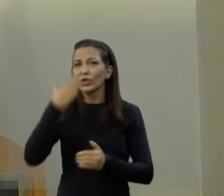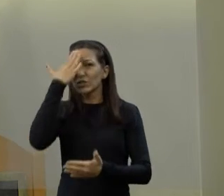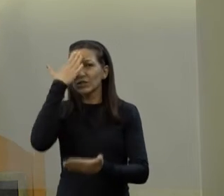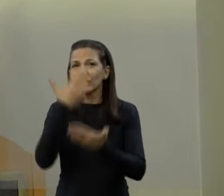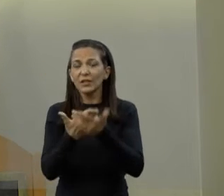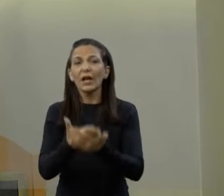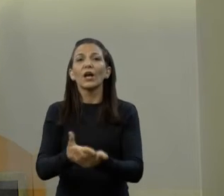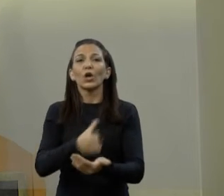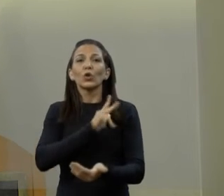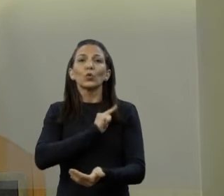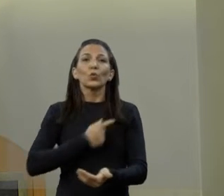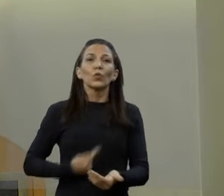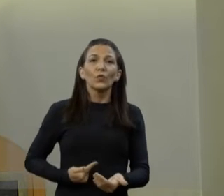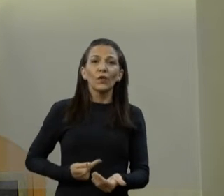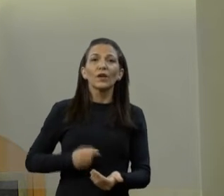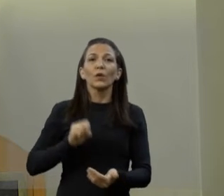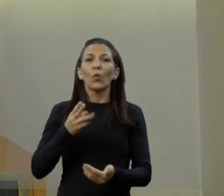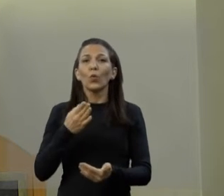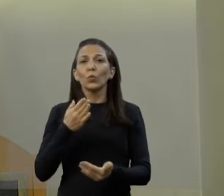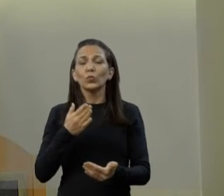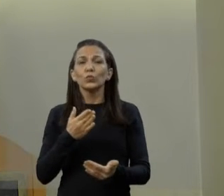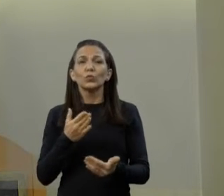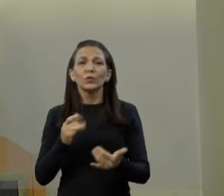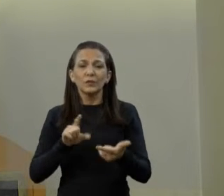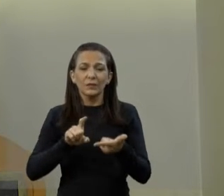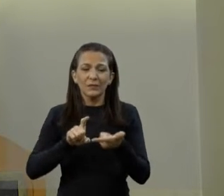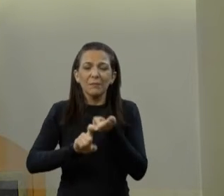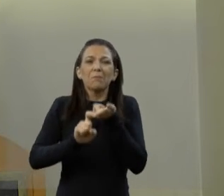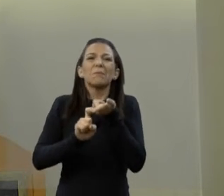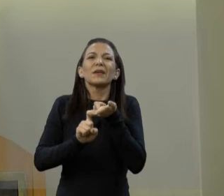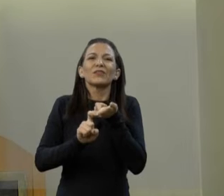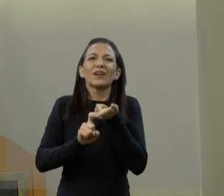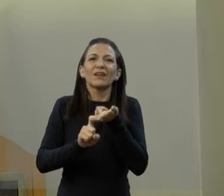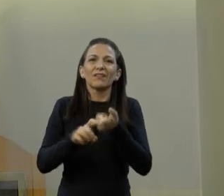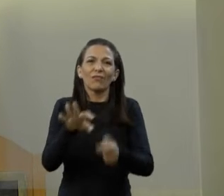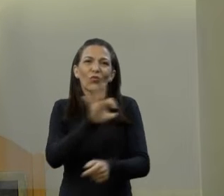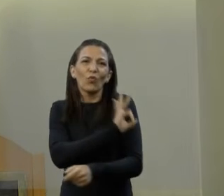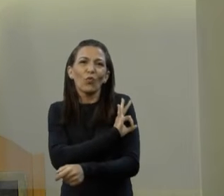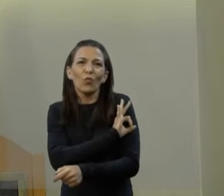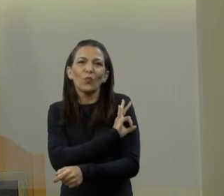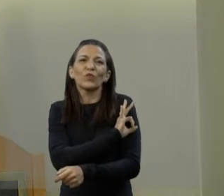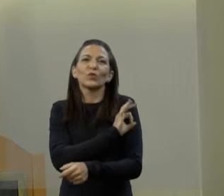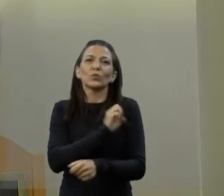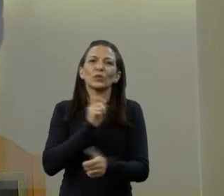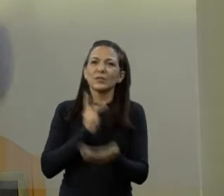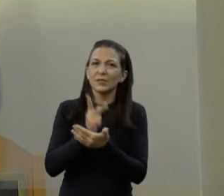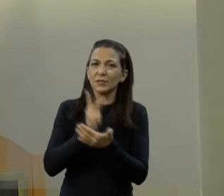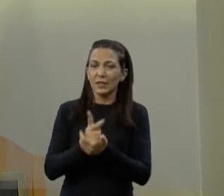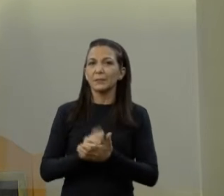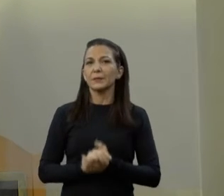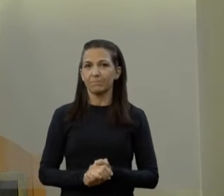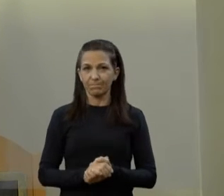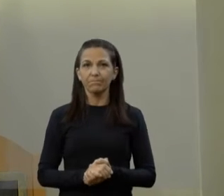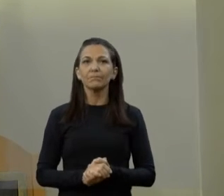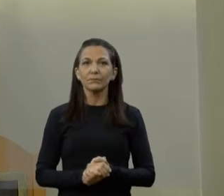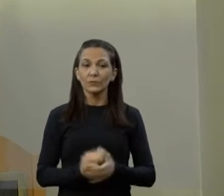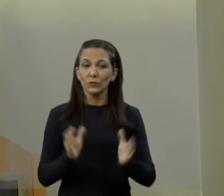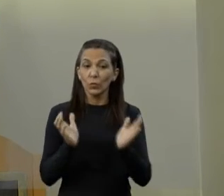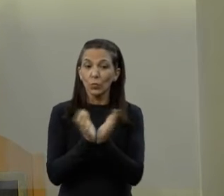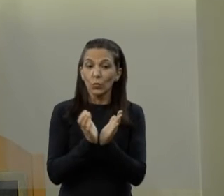mas também que depender dele e até mesmo momento sim aí os indivíduos